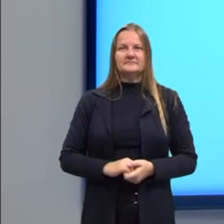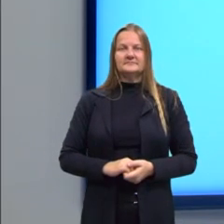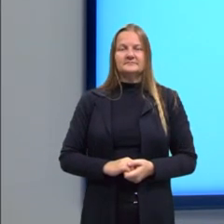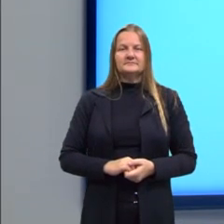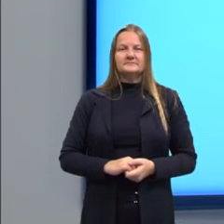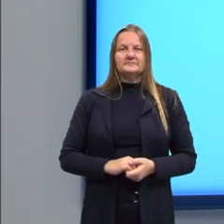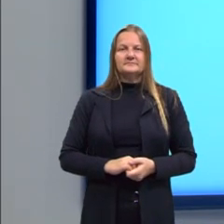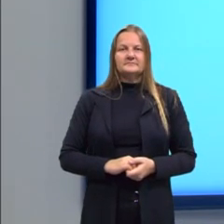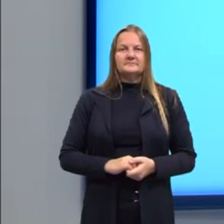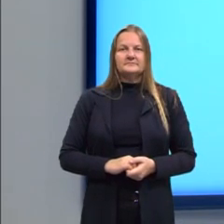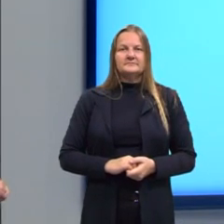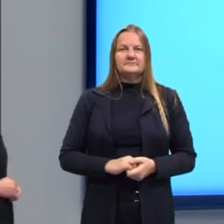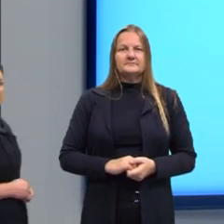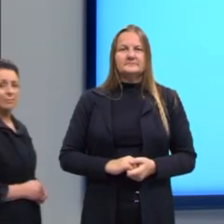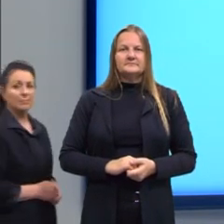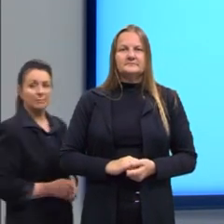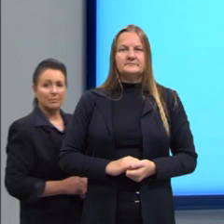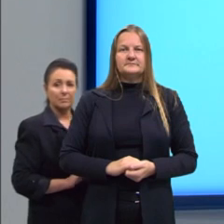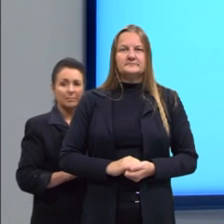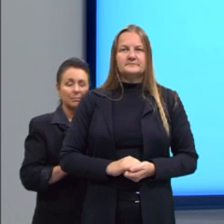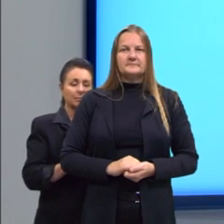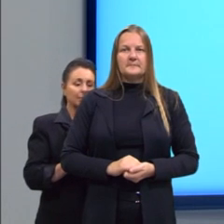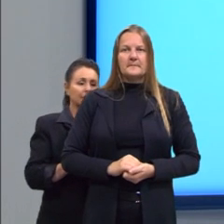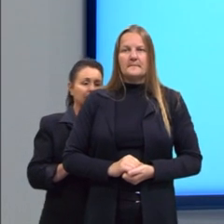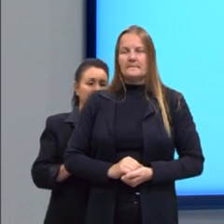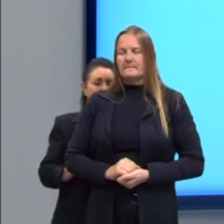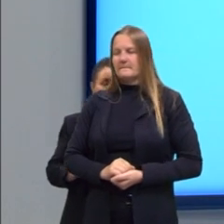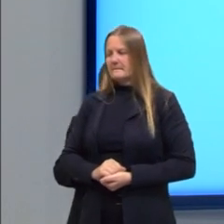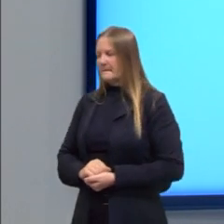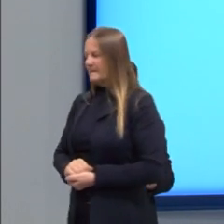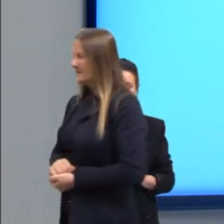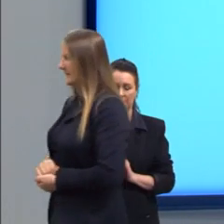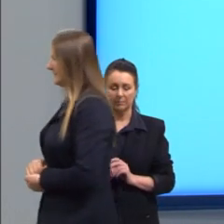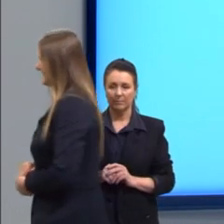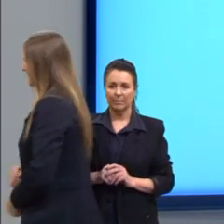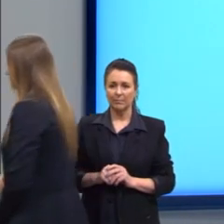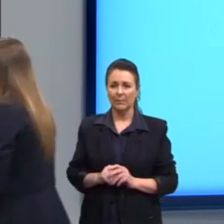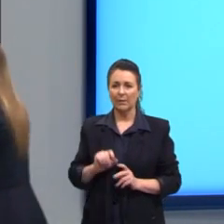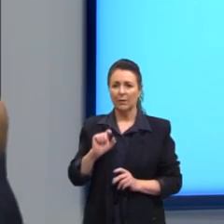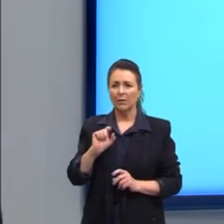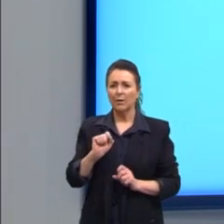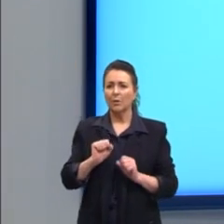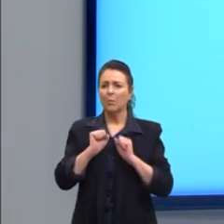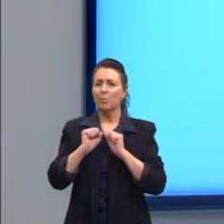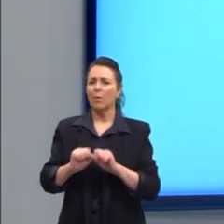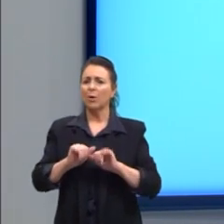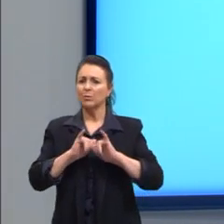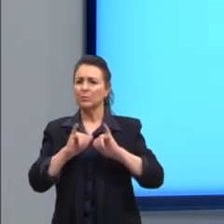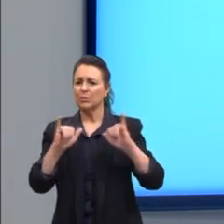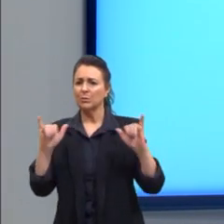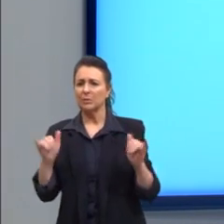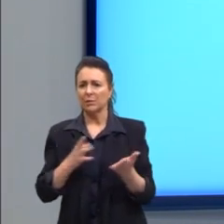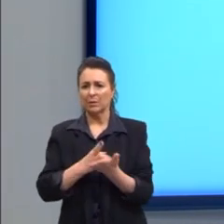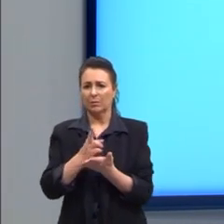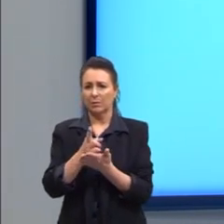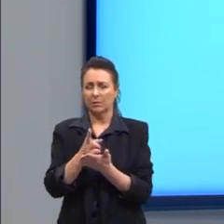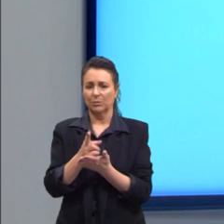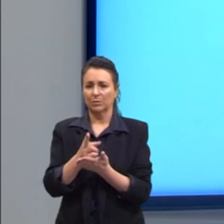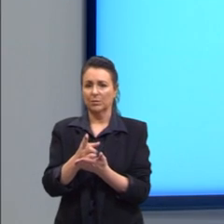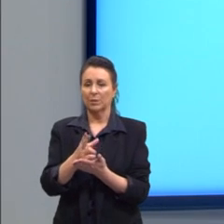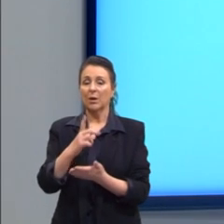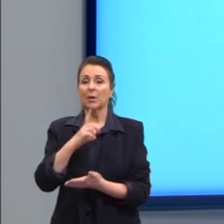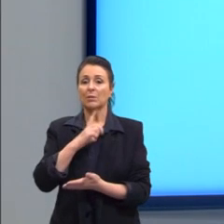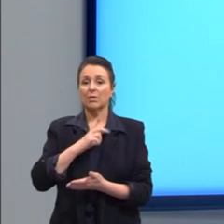que é constante de equilíbrio me diz qual é a informação que eu posso obter através desse valor da Constante se eu tenho